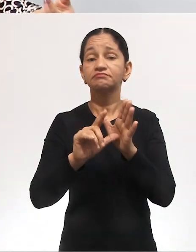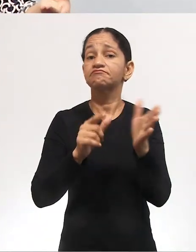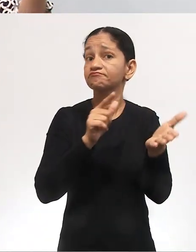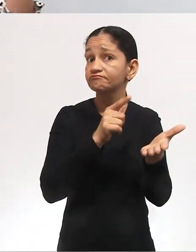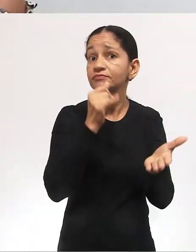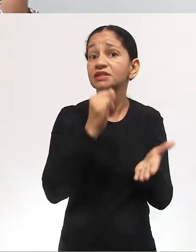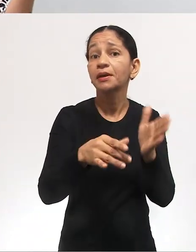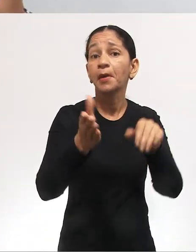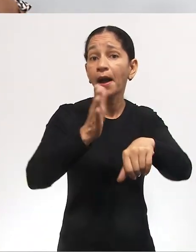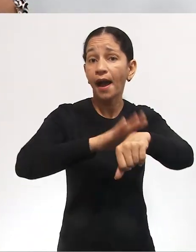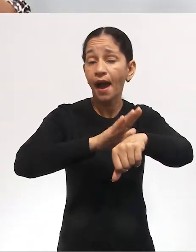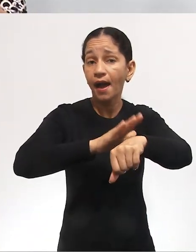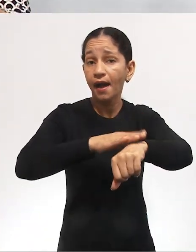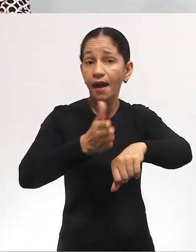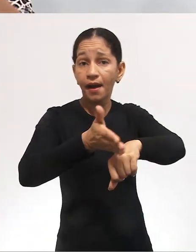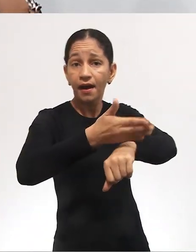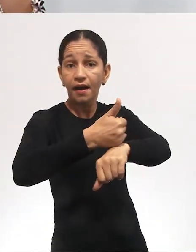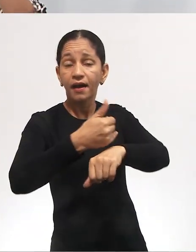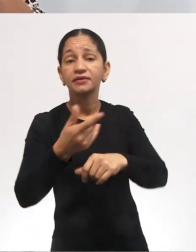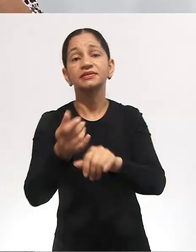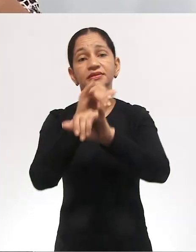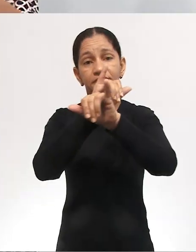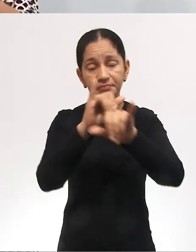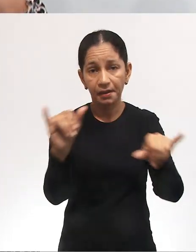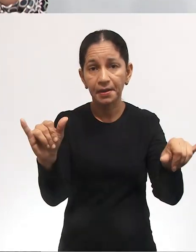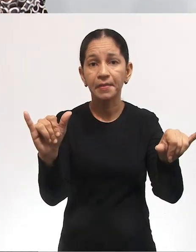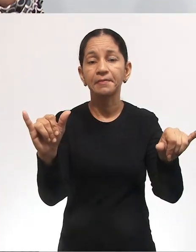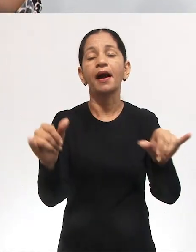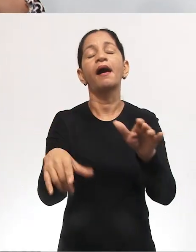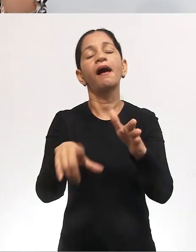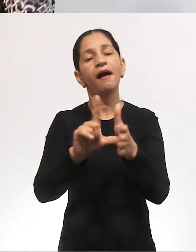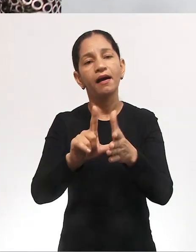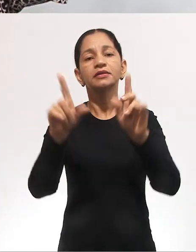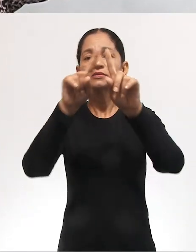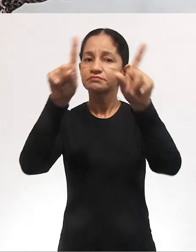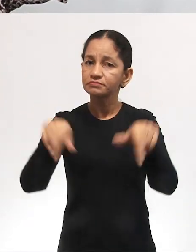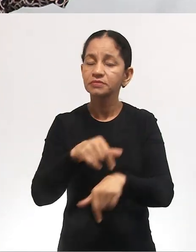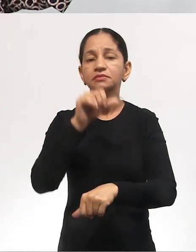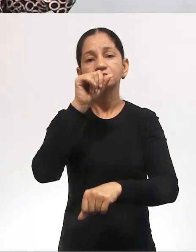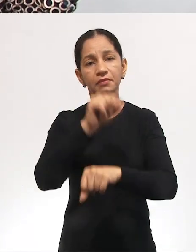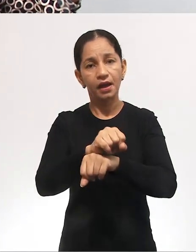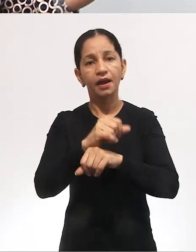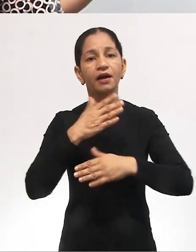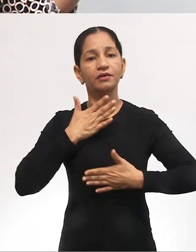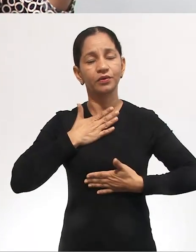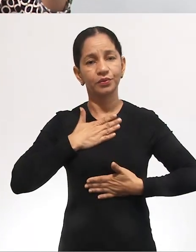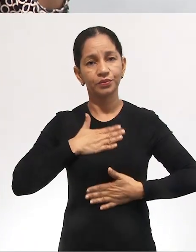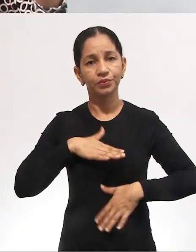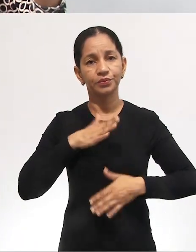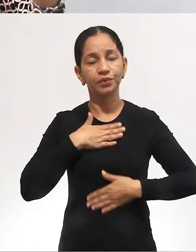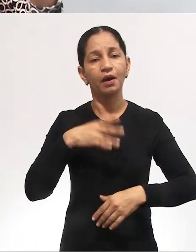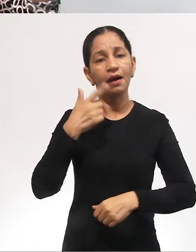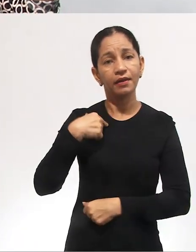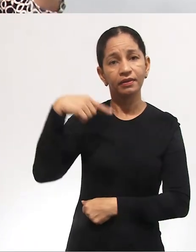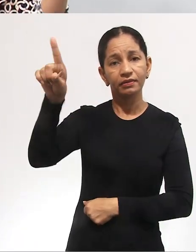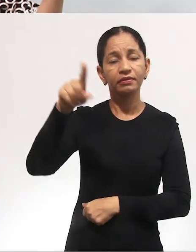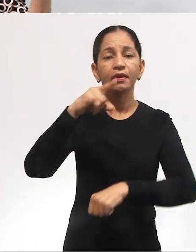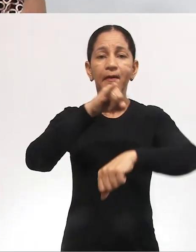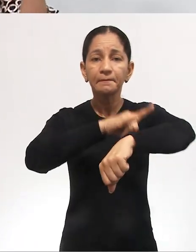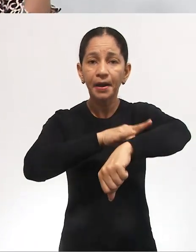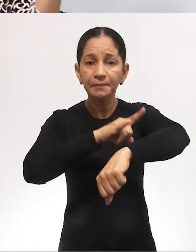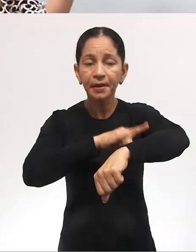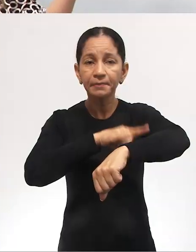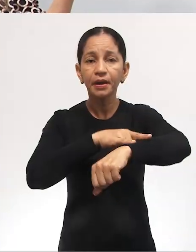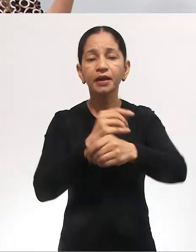tempo antes da ginástica começar, esses servidores paravam, iam até, né, o banheiro